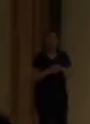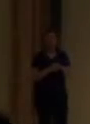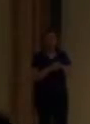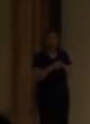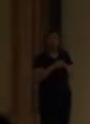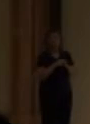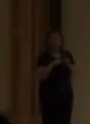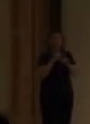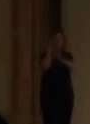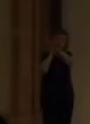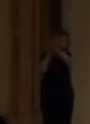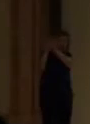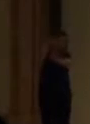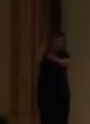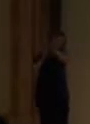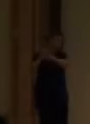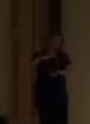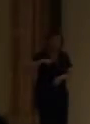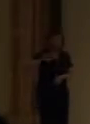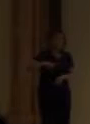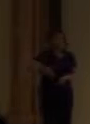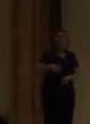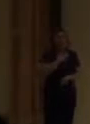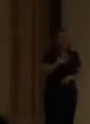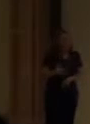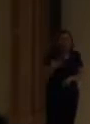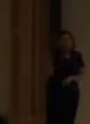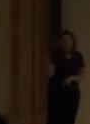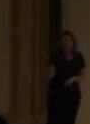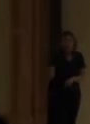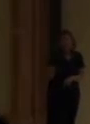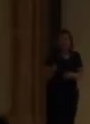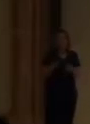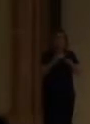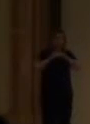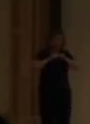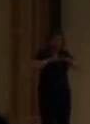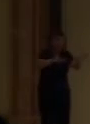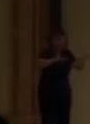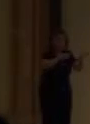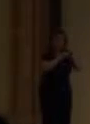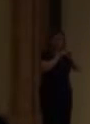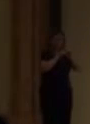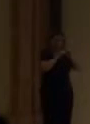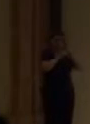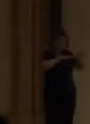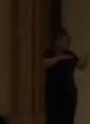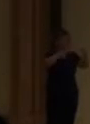e o império. E a fé era uma narrativa acerca das